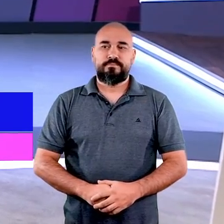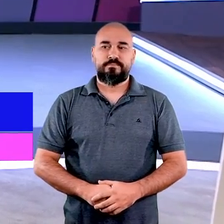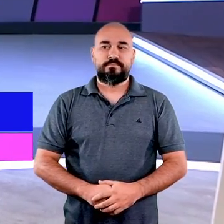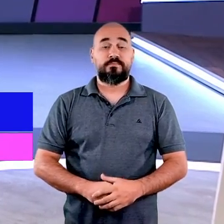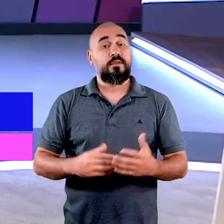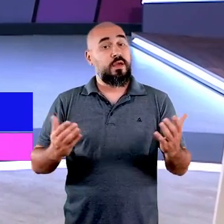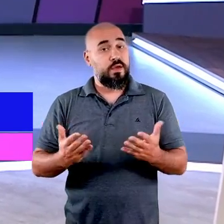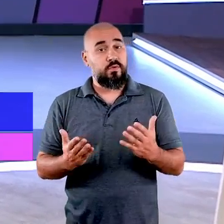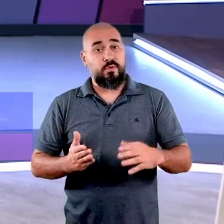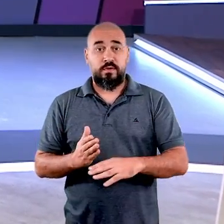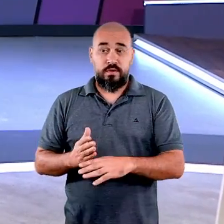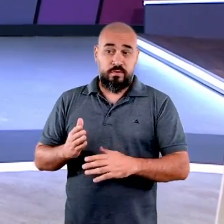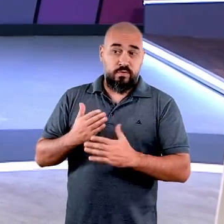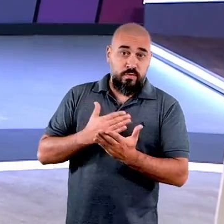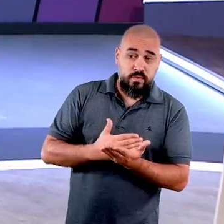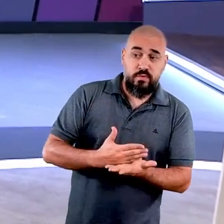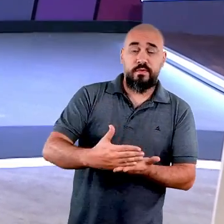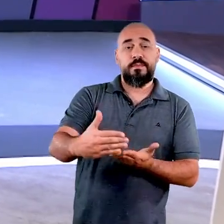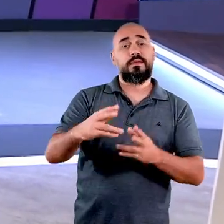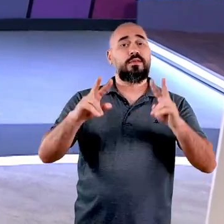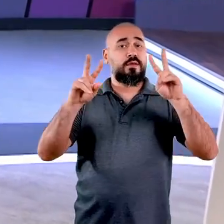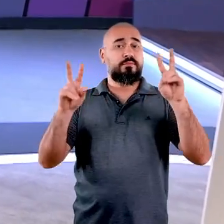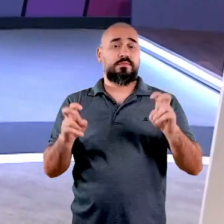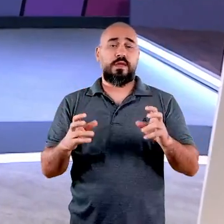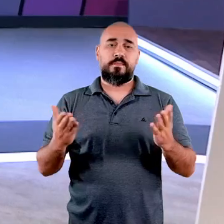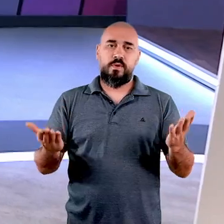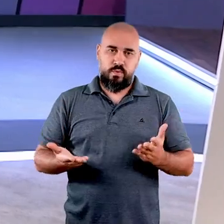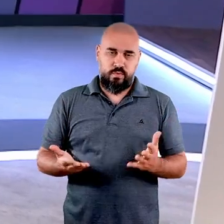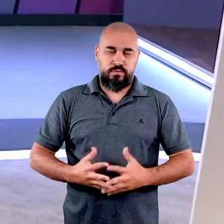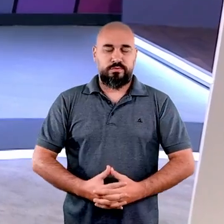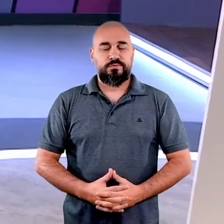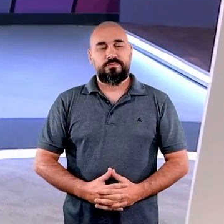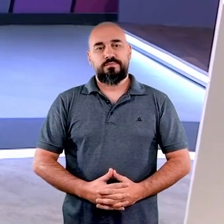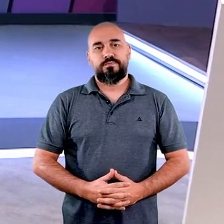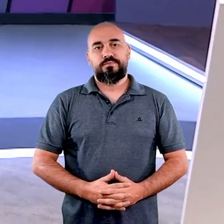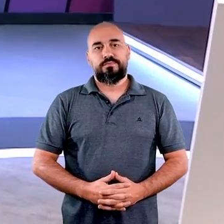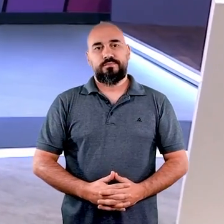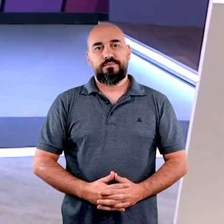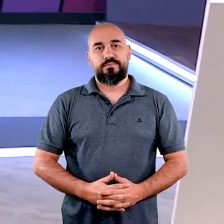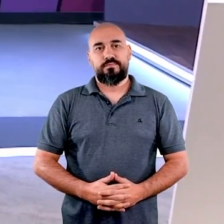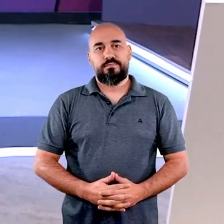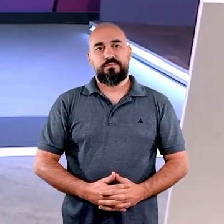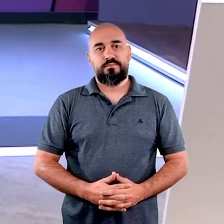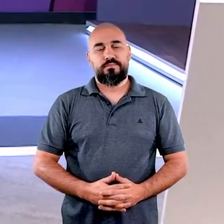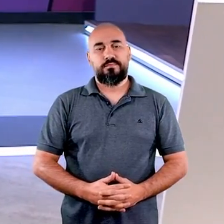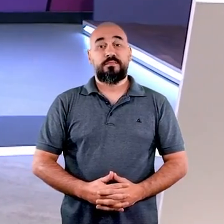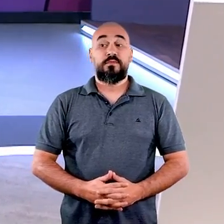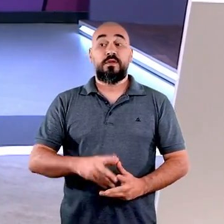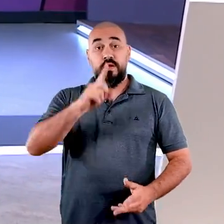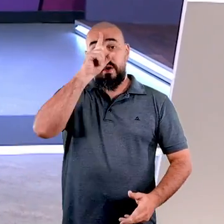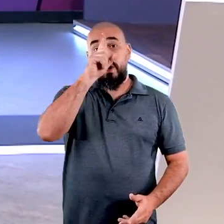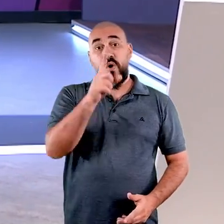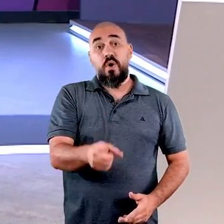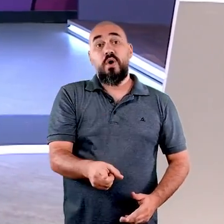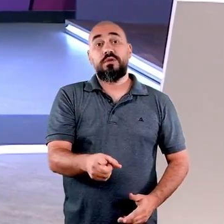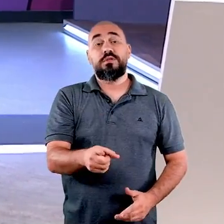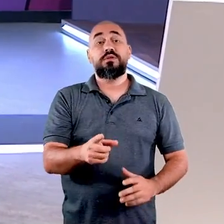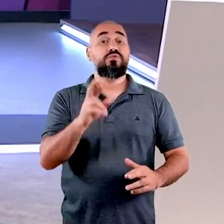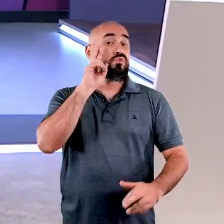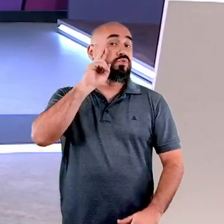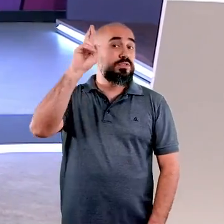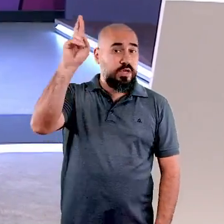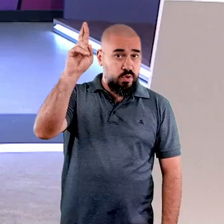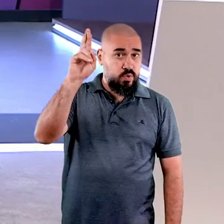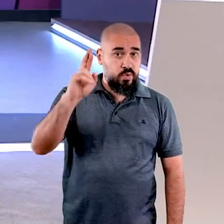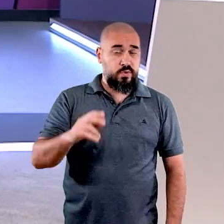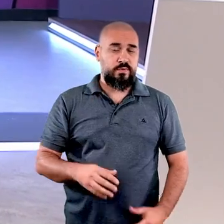Vamos então agora ao tema de hoje. A ordem do Senhor. Vamos